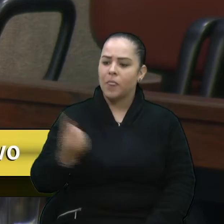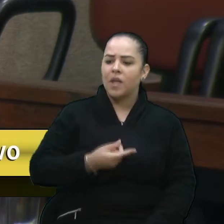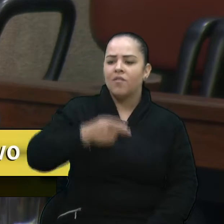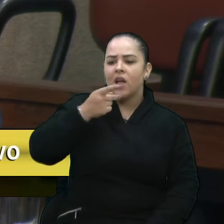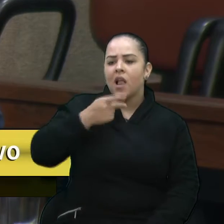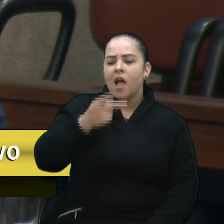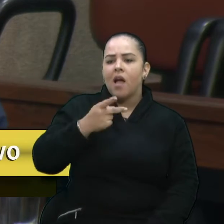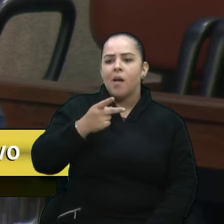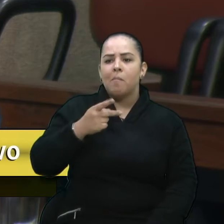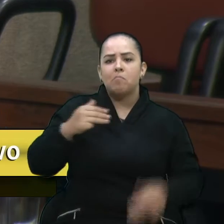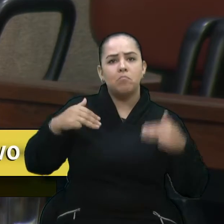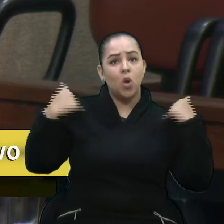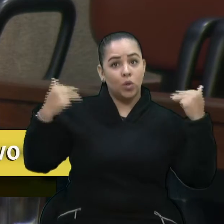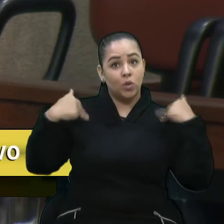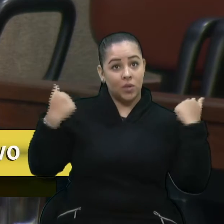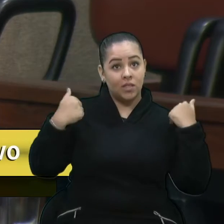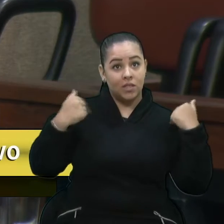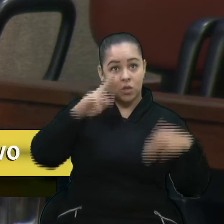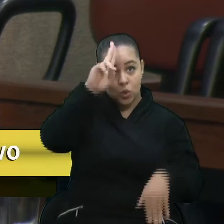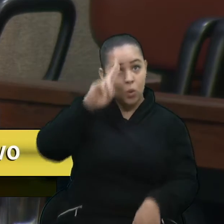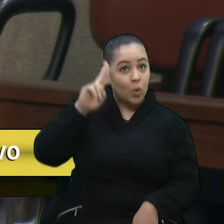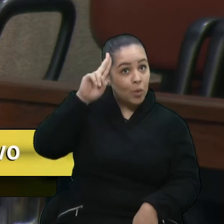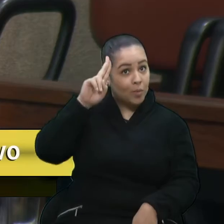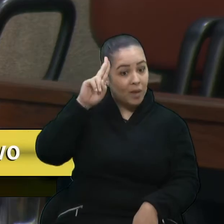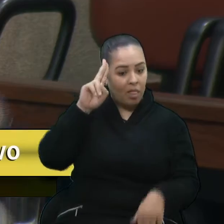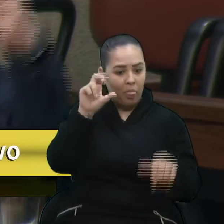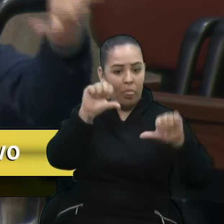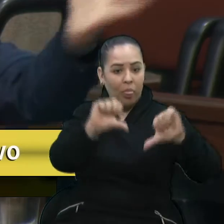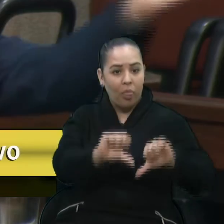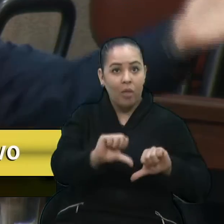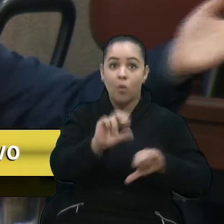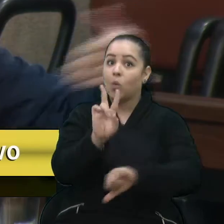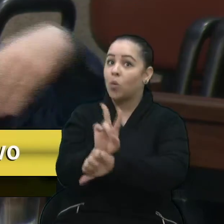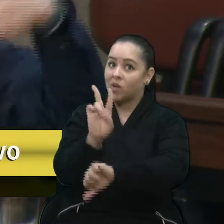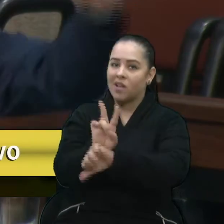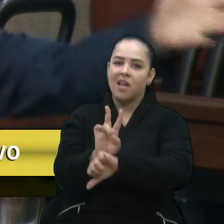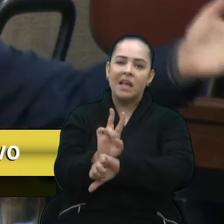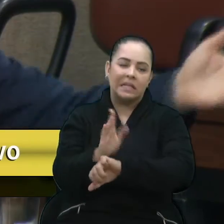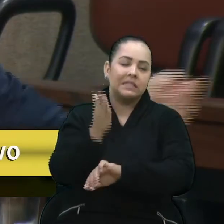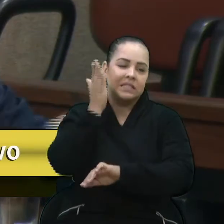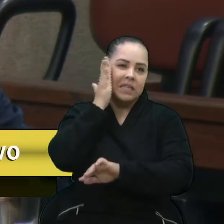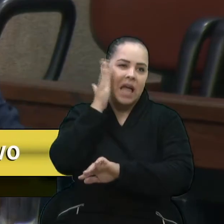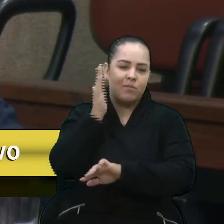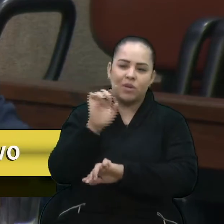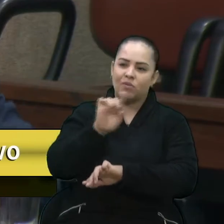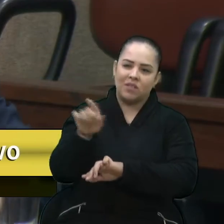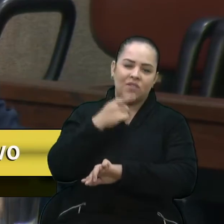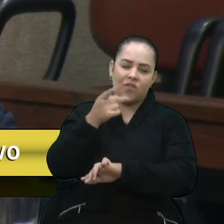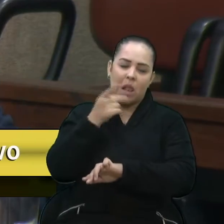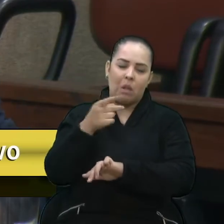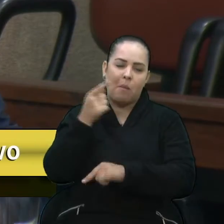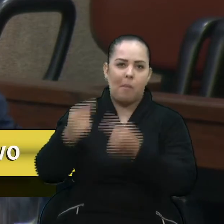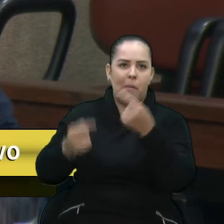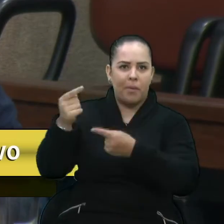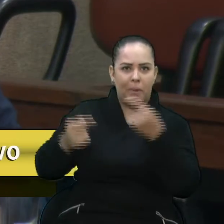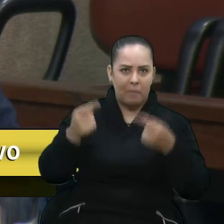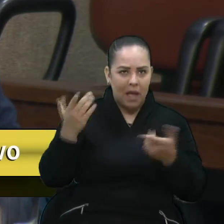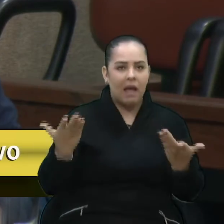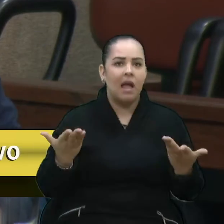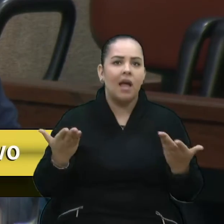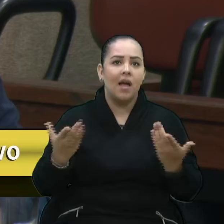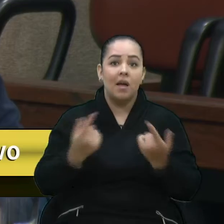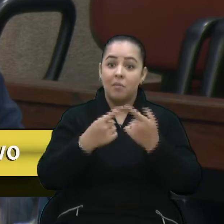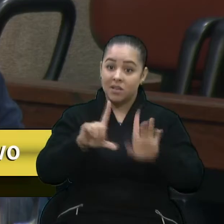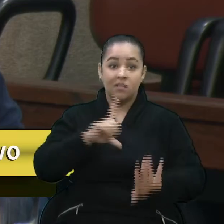de Uber é miserável, eu acho que tem que cuidar, vereador Rafael. Porque eu sei que o senhor deve ter falado no calor do debate, mas tem muita gente que